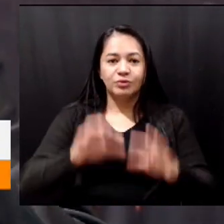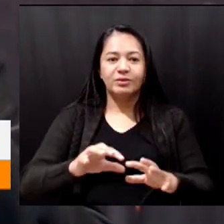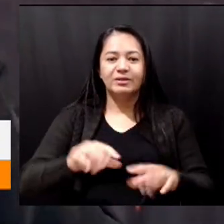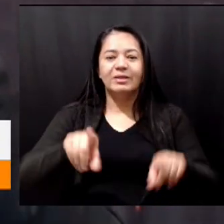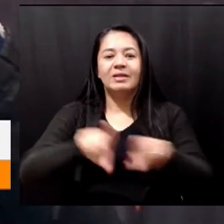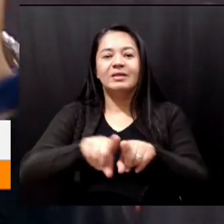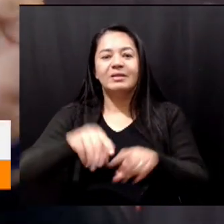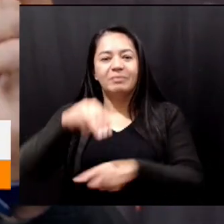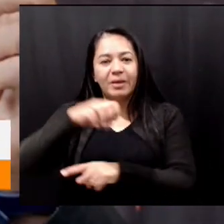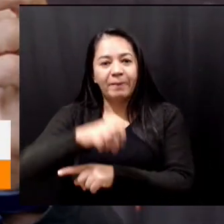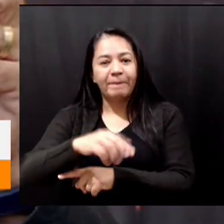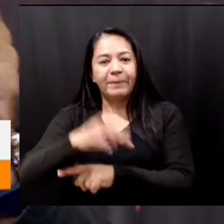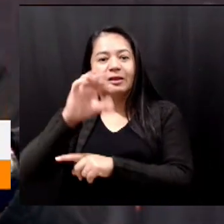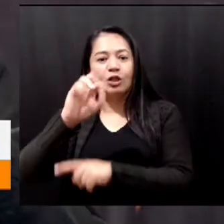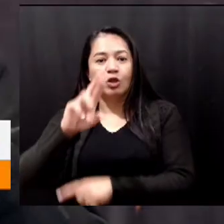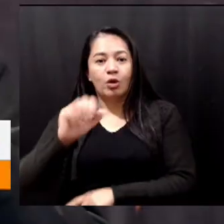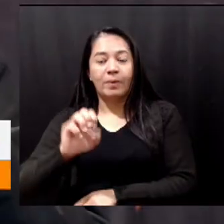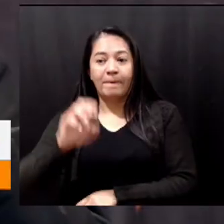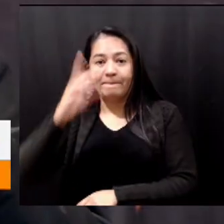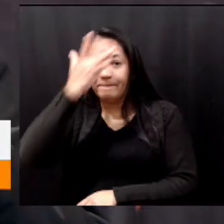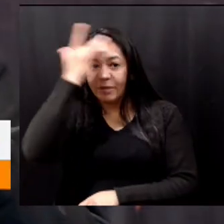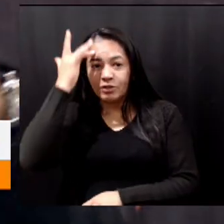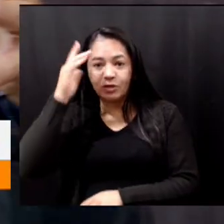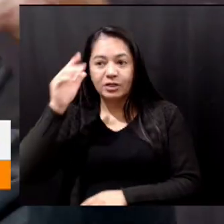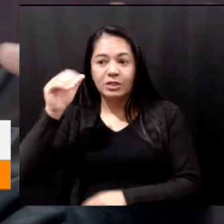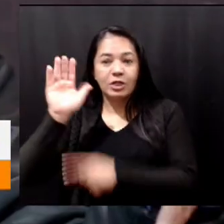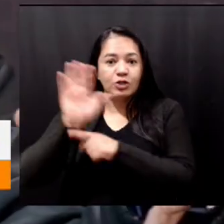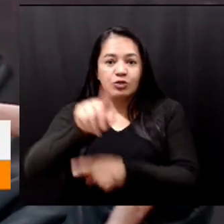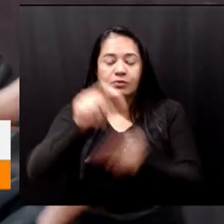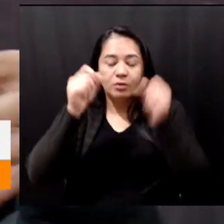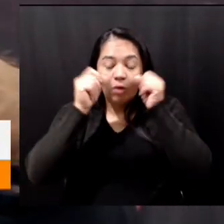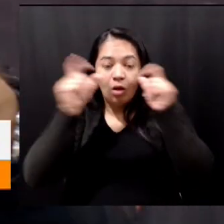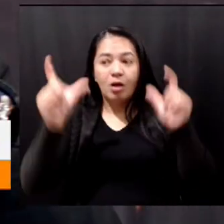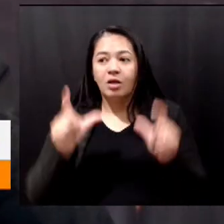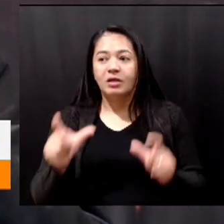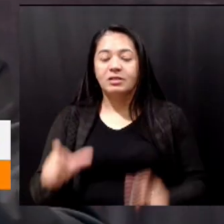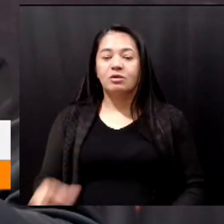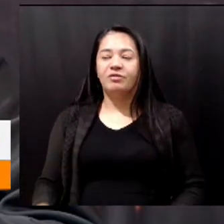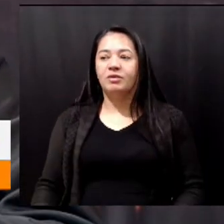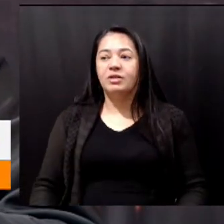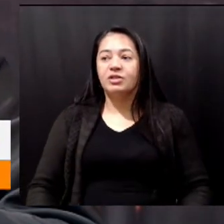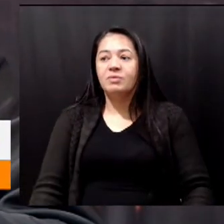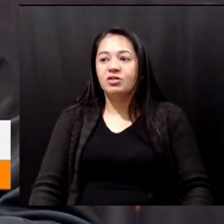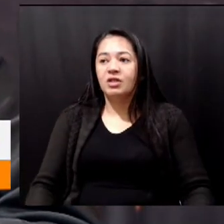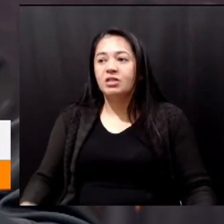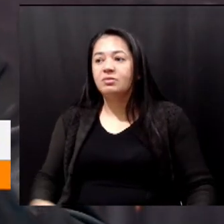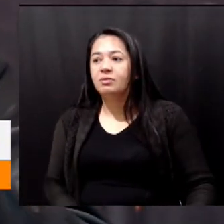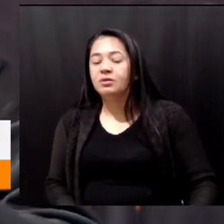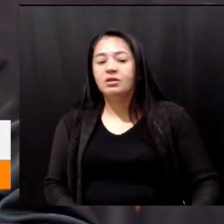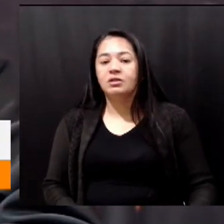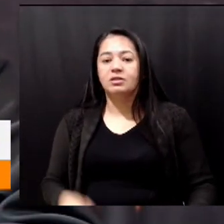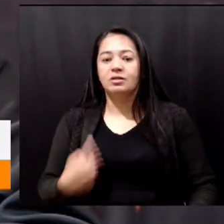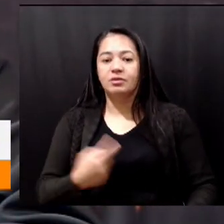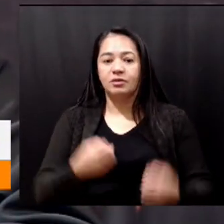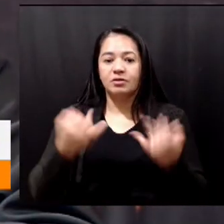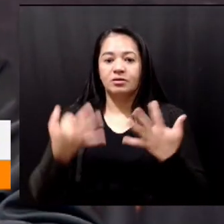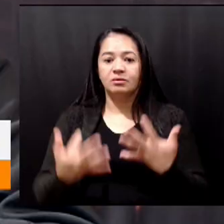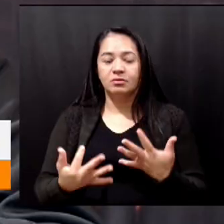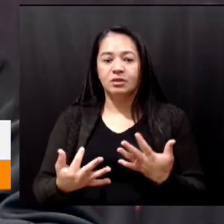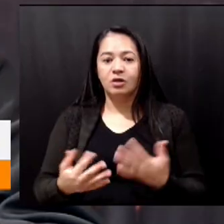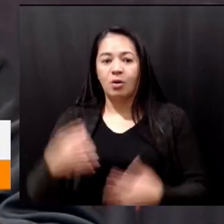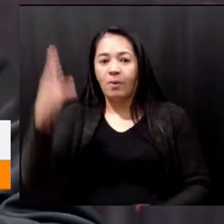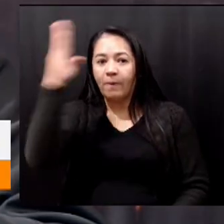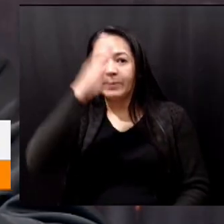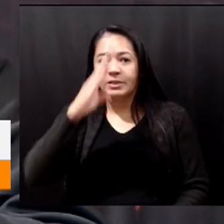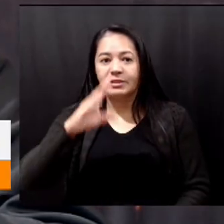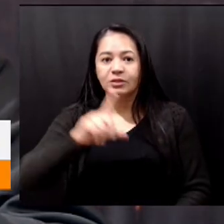te ajudar a te alertar. Então, quando eu falo da incubação, cara, o Brasil está cheio de incubadora. Aí eu te